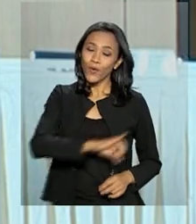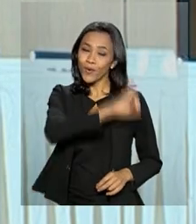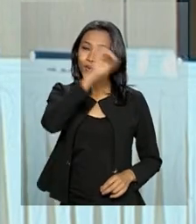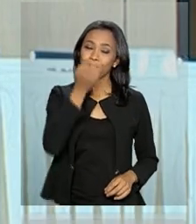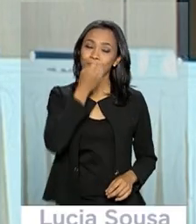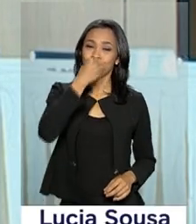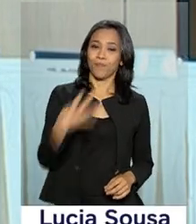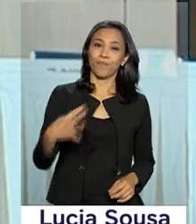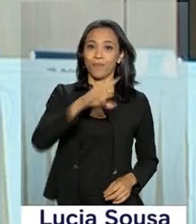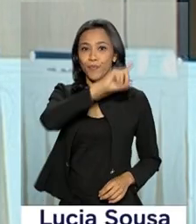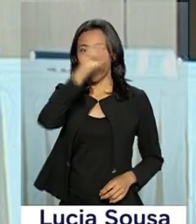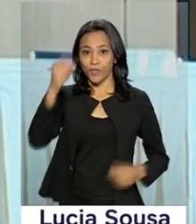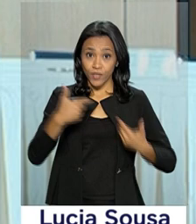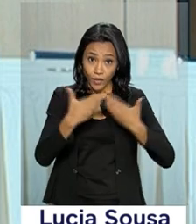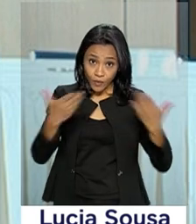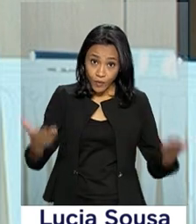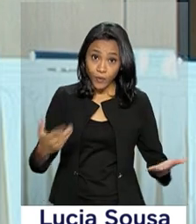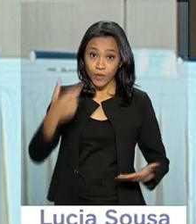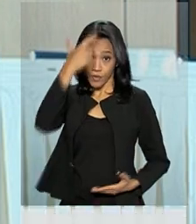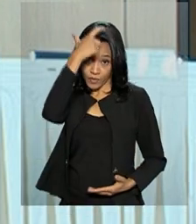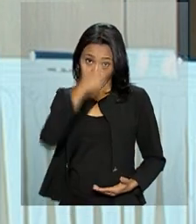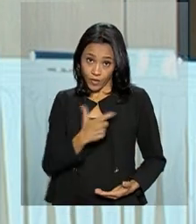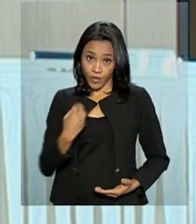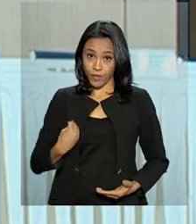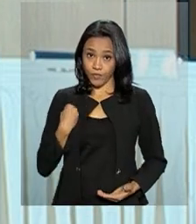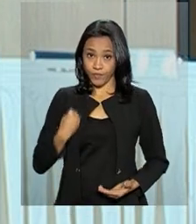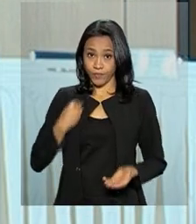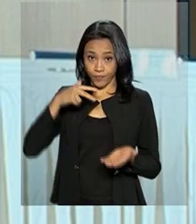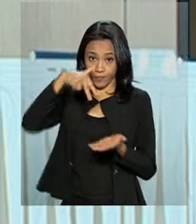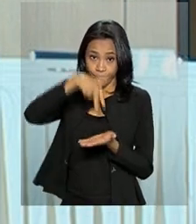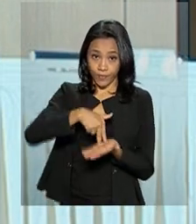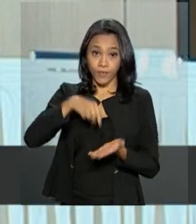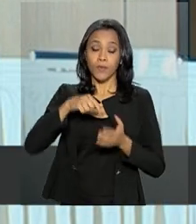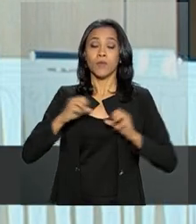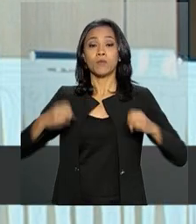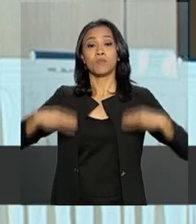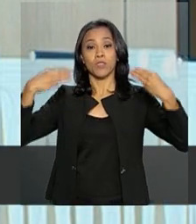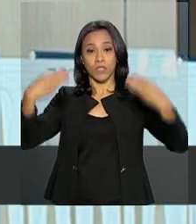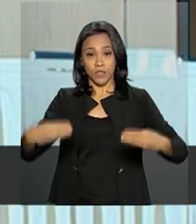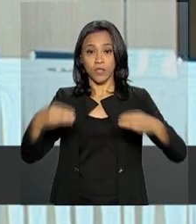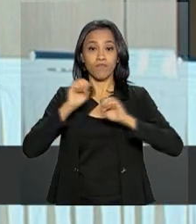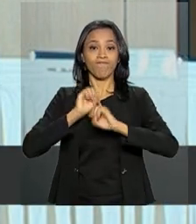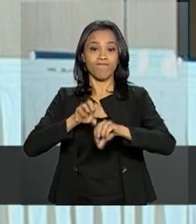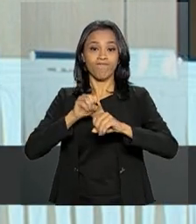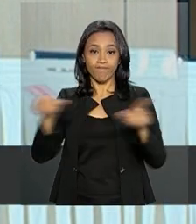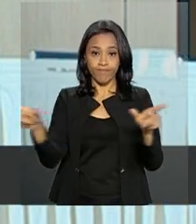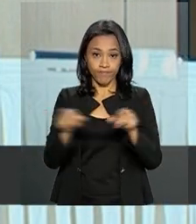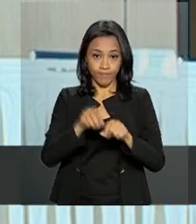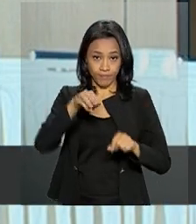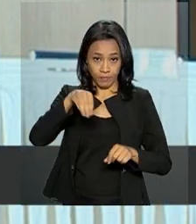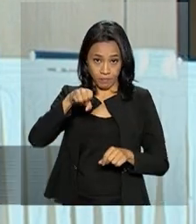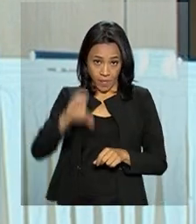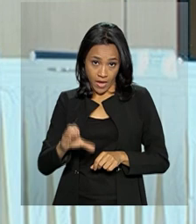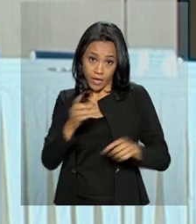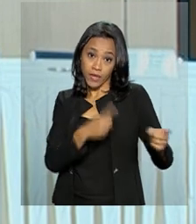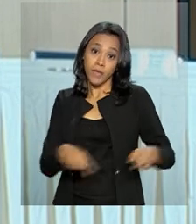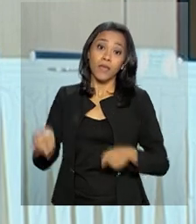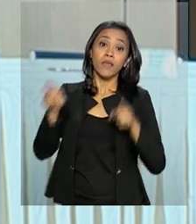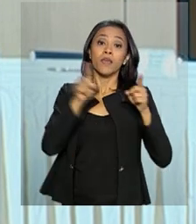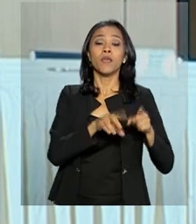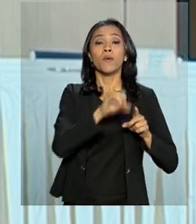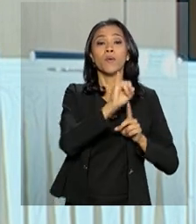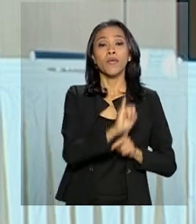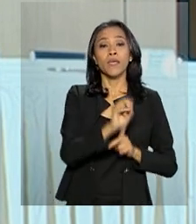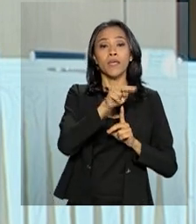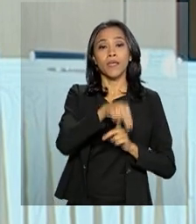Olá, bom dia a todos. Eu estou na sede do Ministério da Educação em Brasília, onde daqui a pouquinho o MEC e o INEP divulgam os